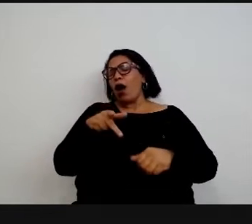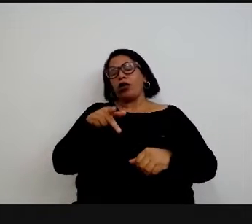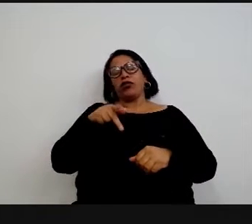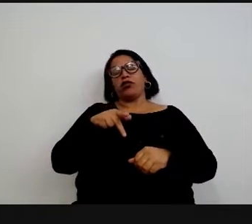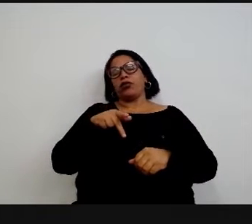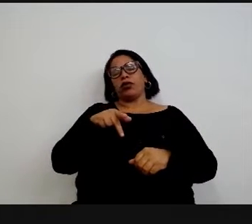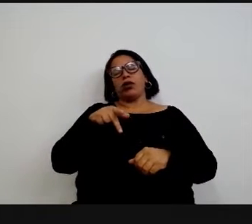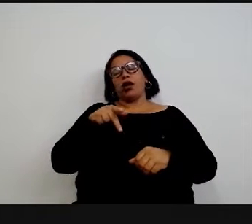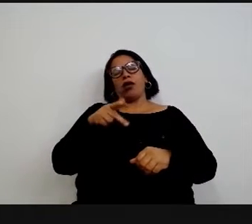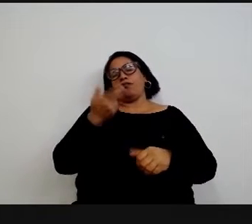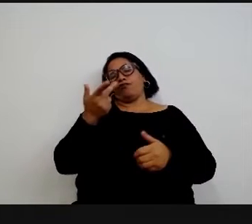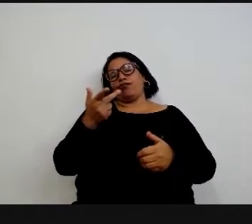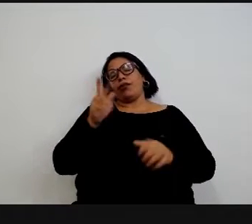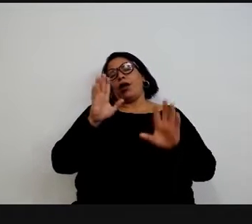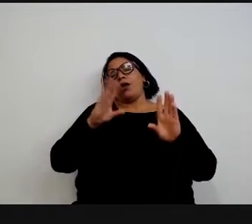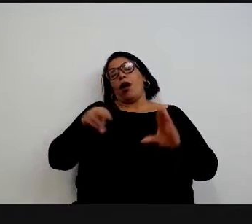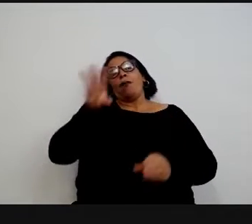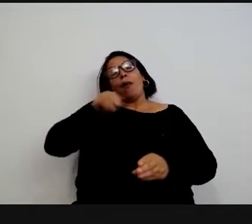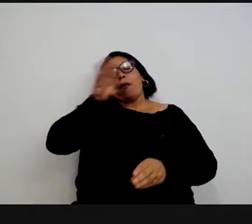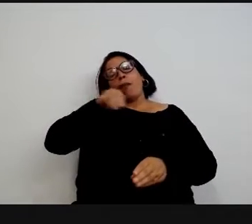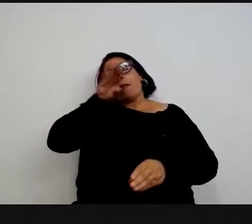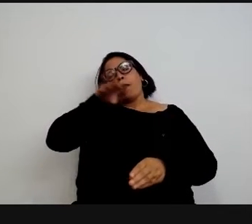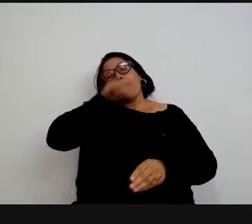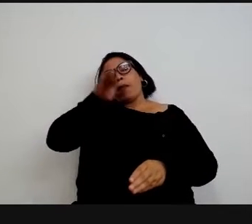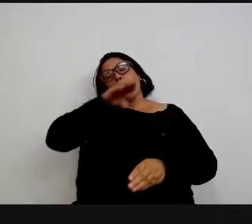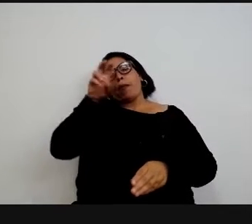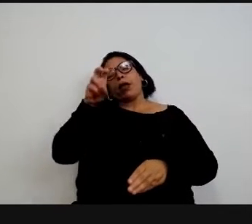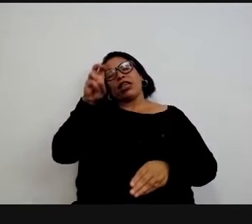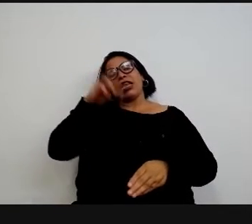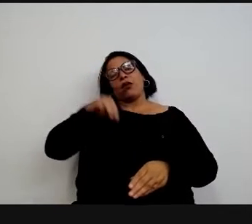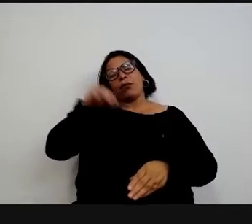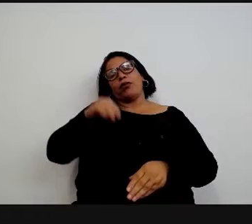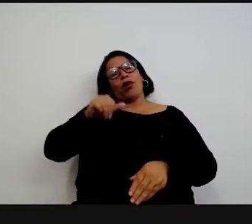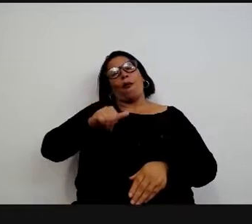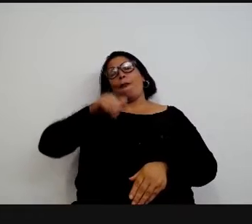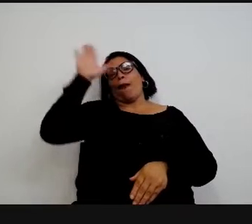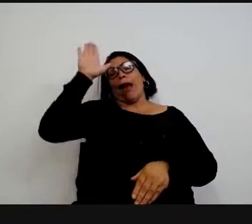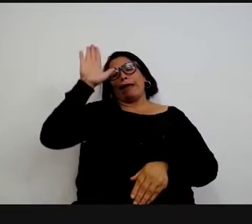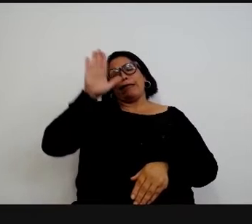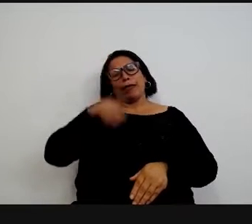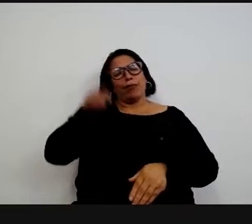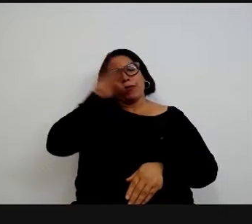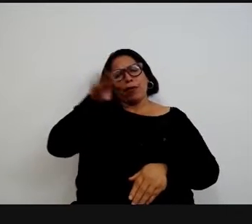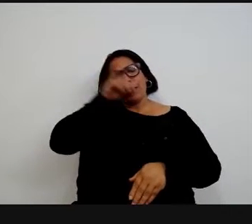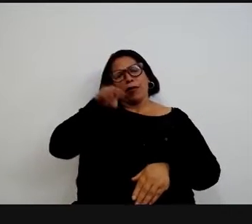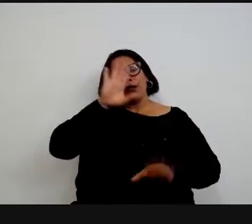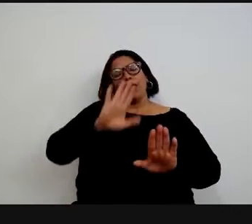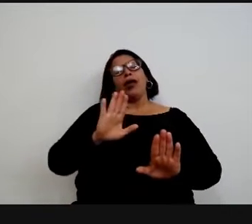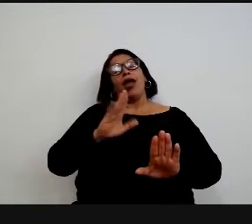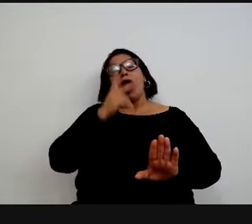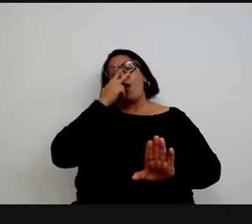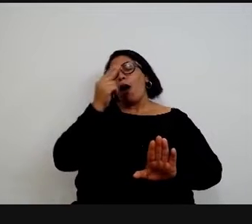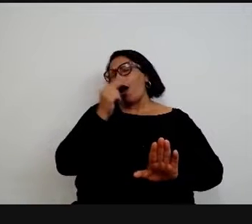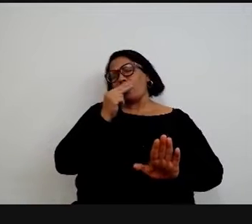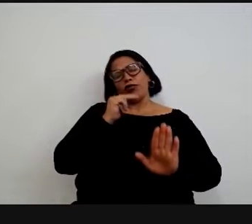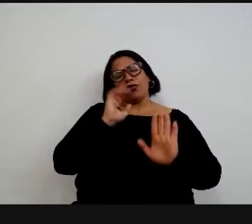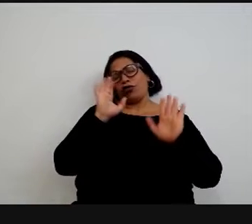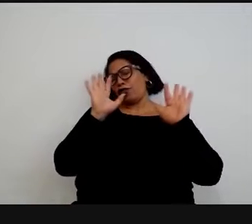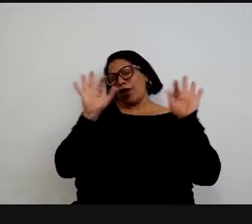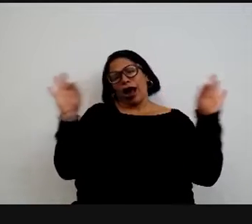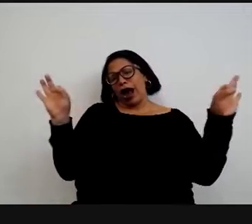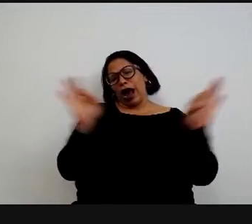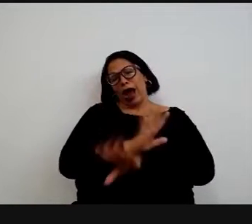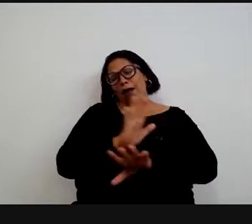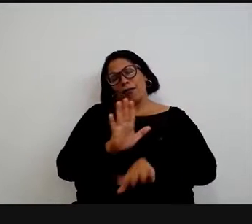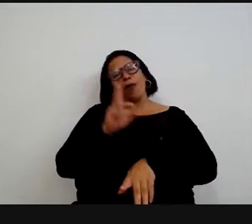demais. Você falou para 5 minutos, eu acho que eu já falei bem mais do que isso. Deixa eu passar a palavra,